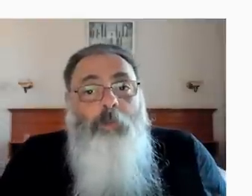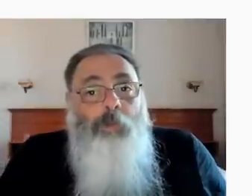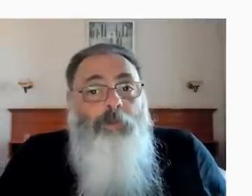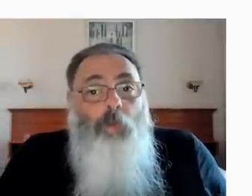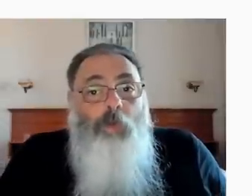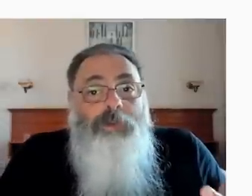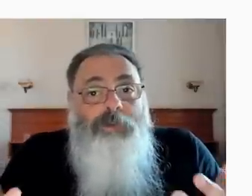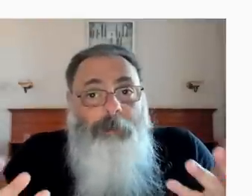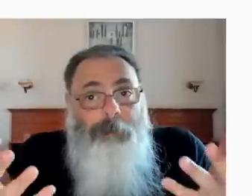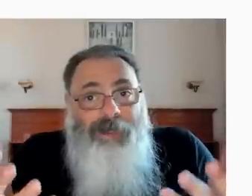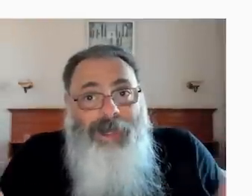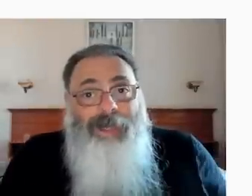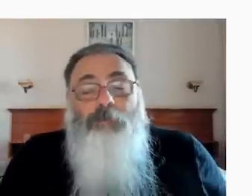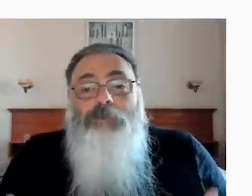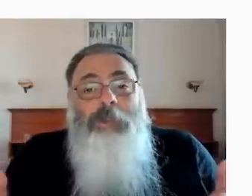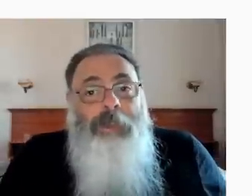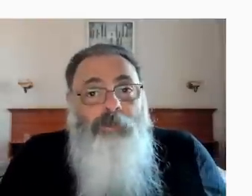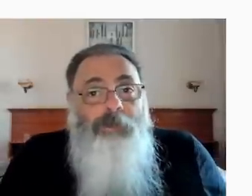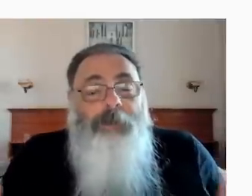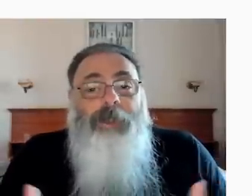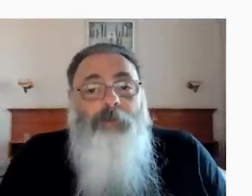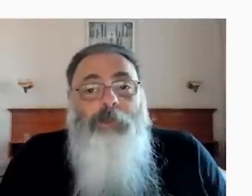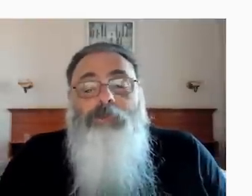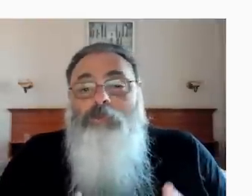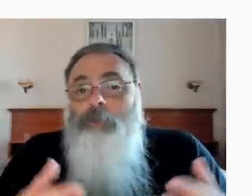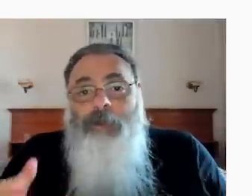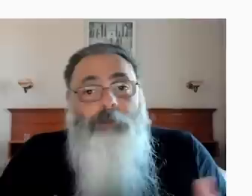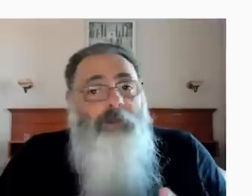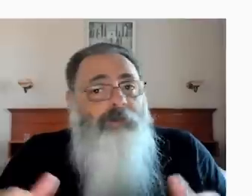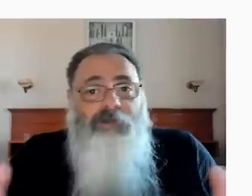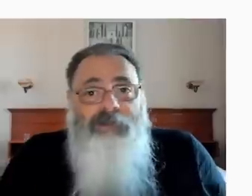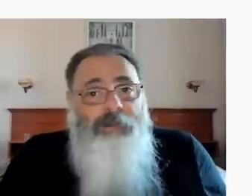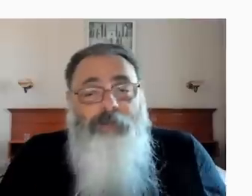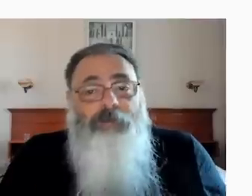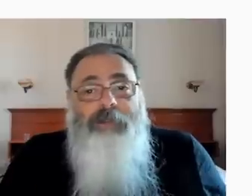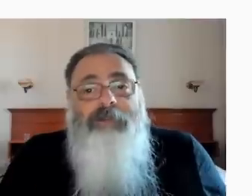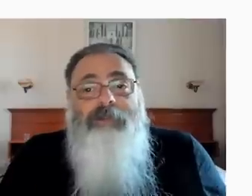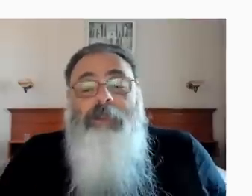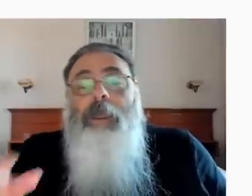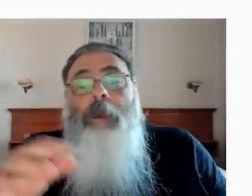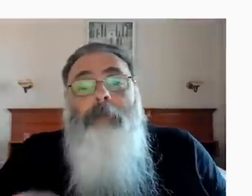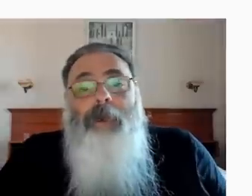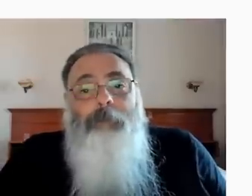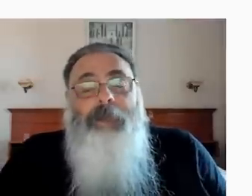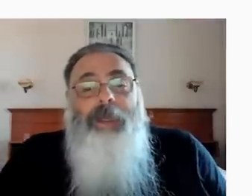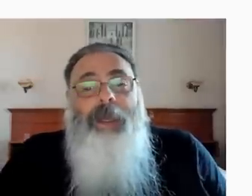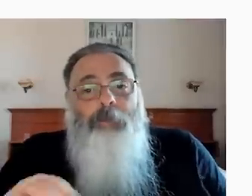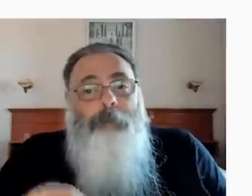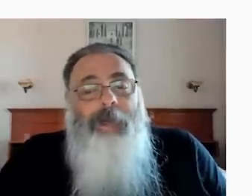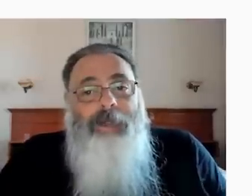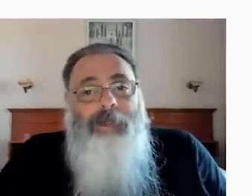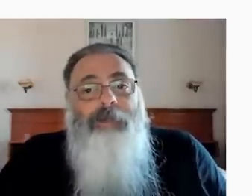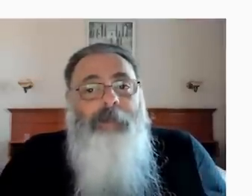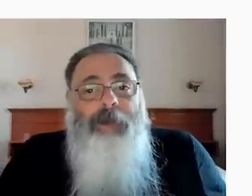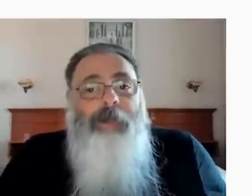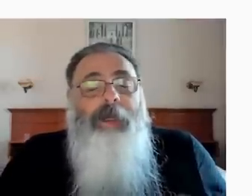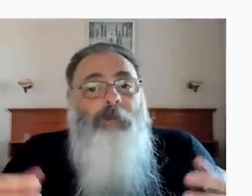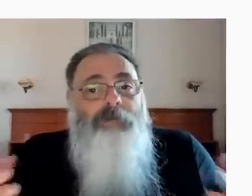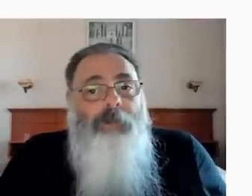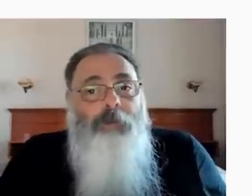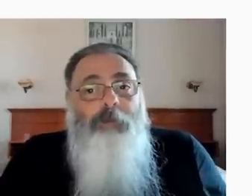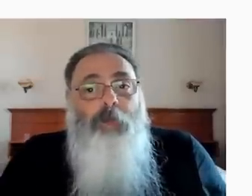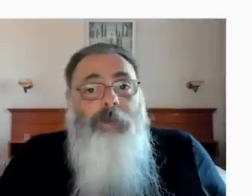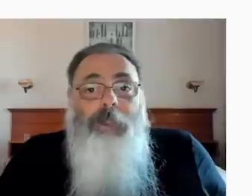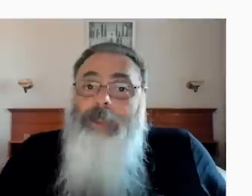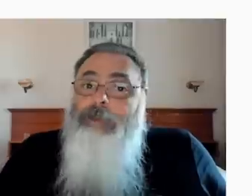prejudicando muito os empregados não os empregadores Os empregadores não faz tanta diferença assim para o empregado para quem